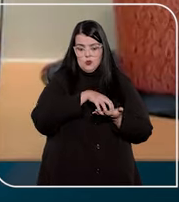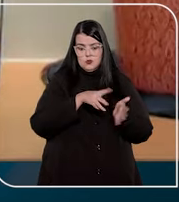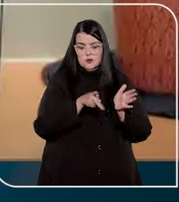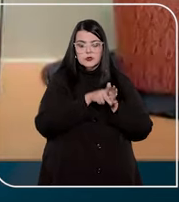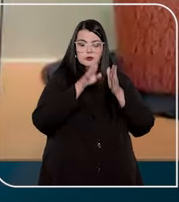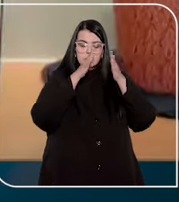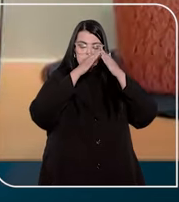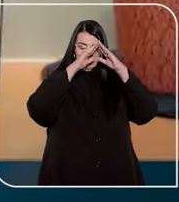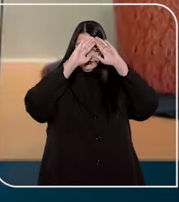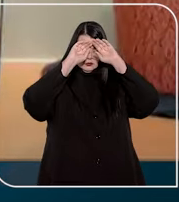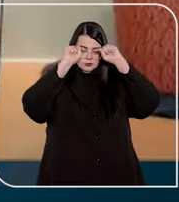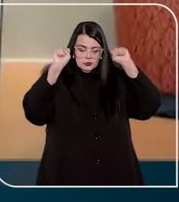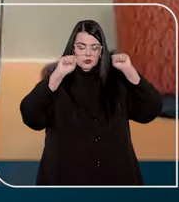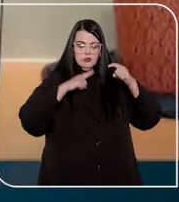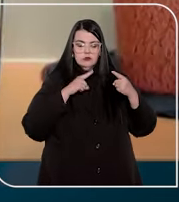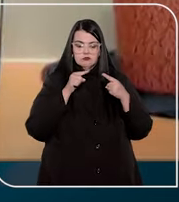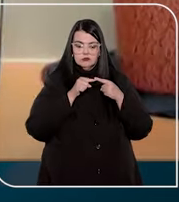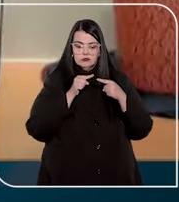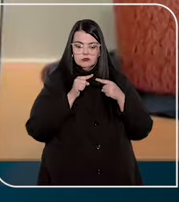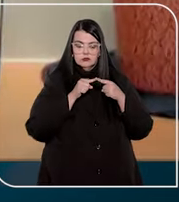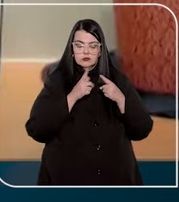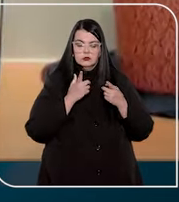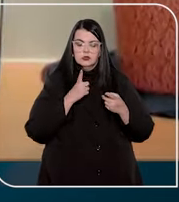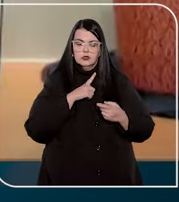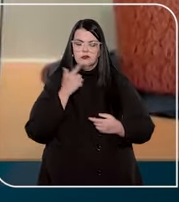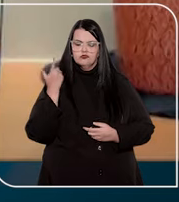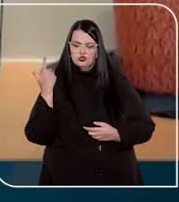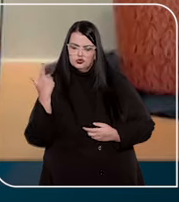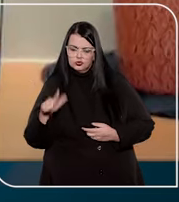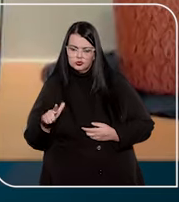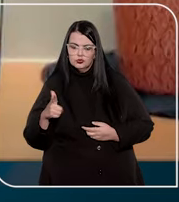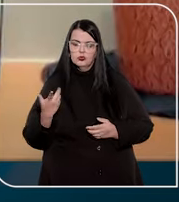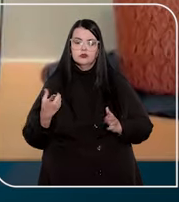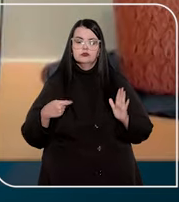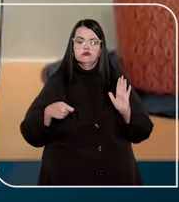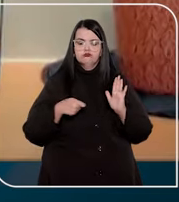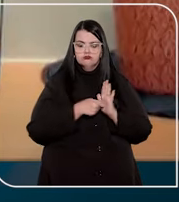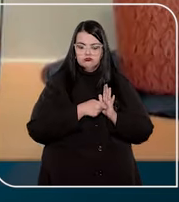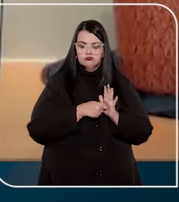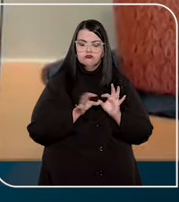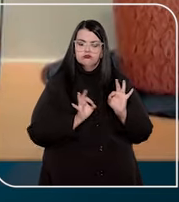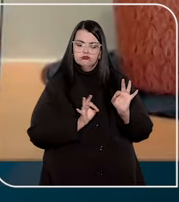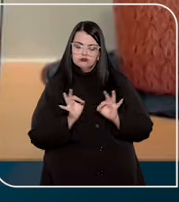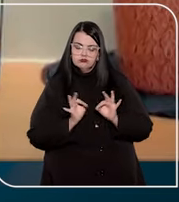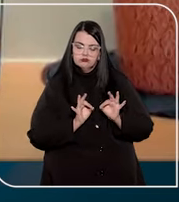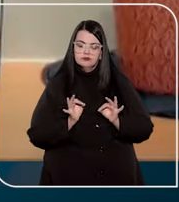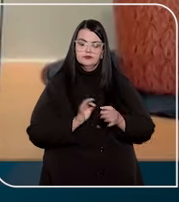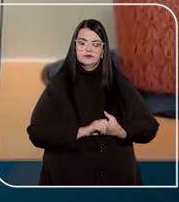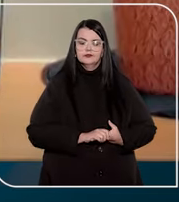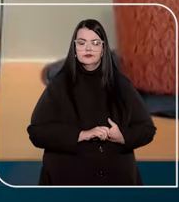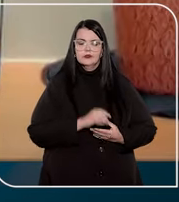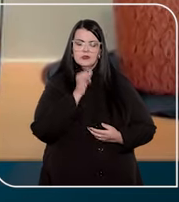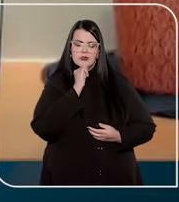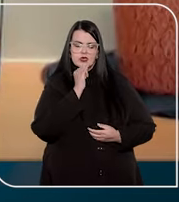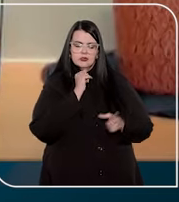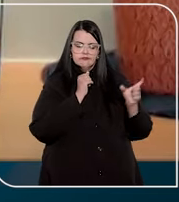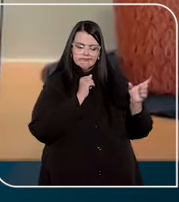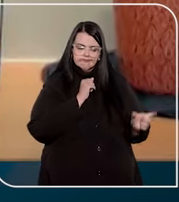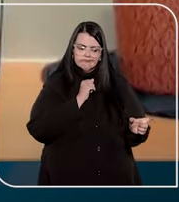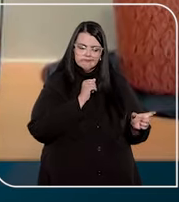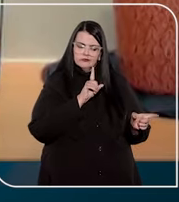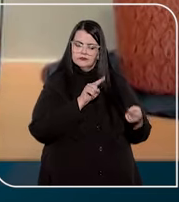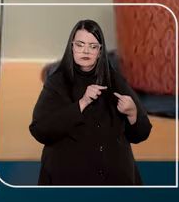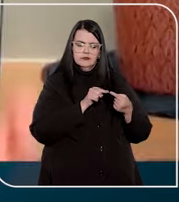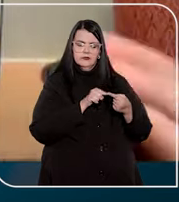Tribunal de Origem ele pode, então, se retratar e falar assim: opa, eu julguei no sentido A, mas o Supremo falou